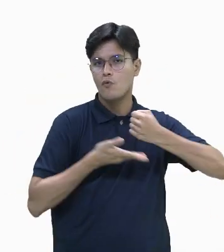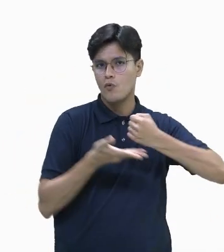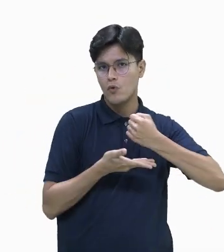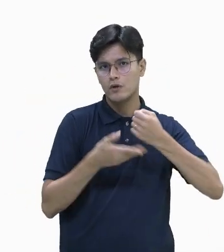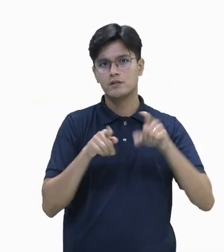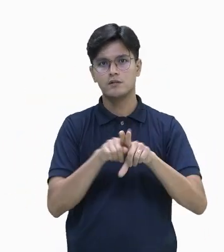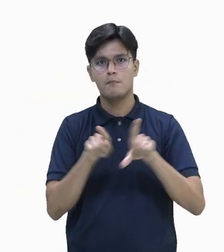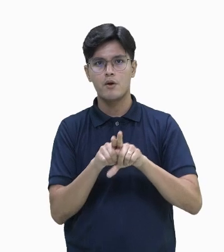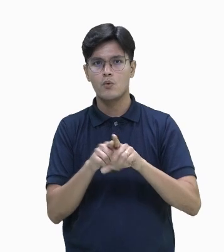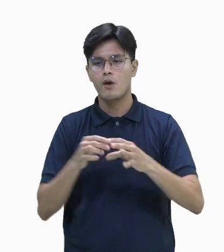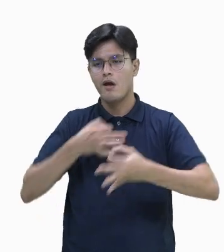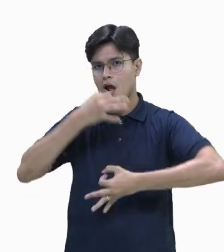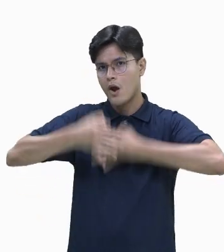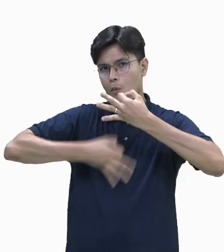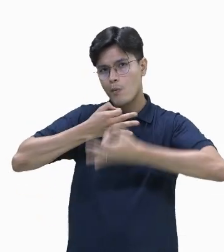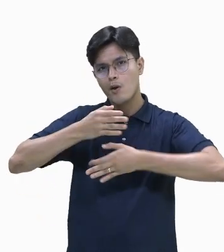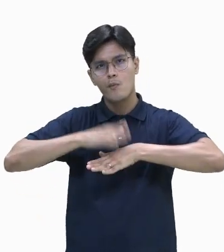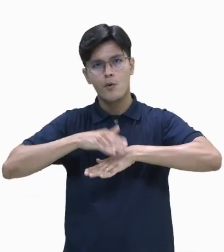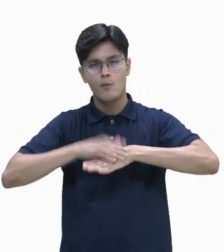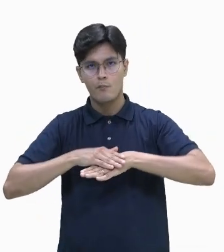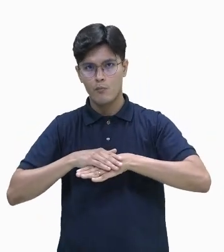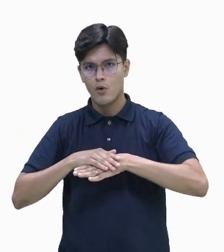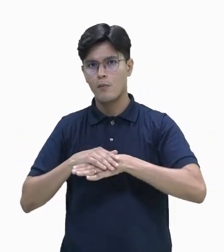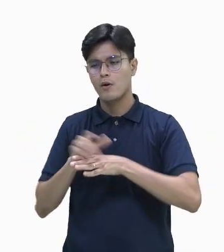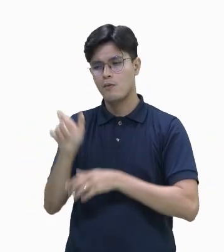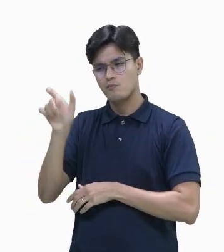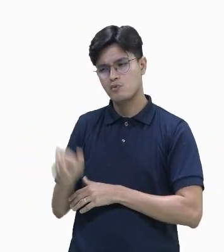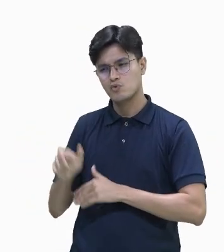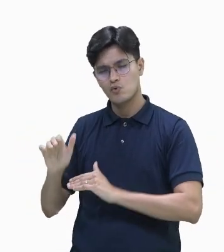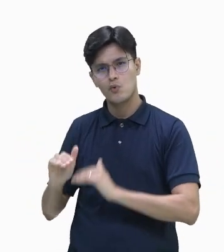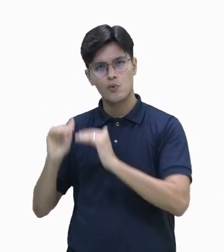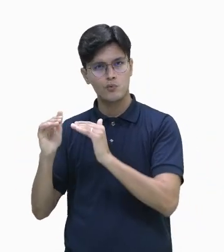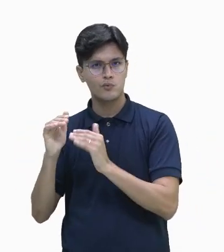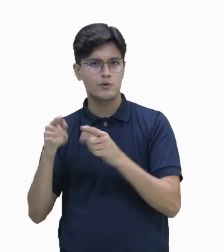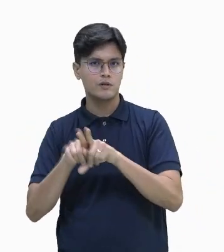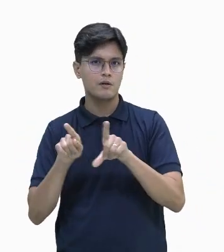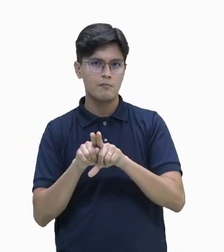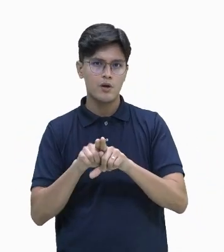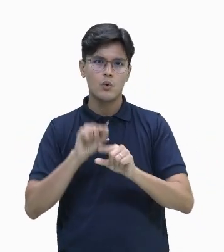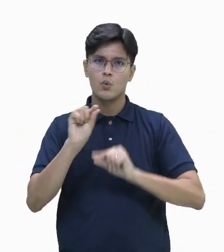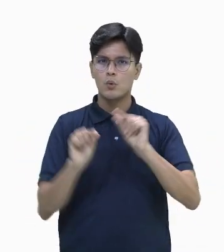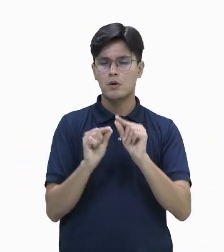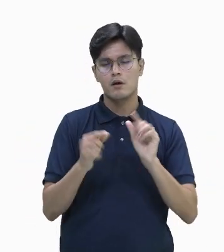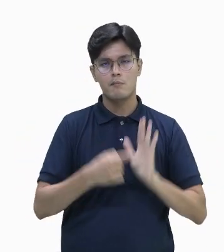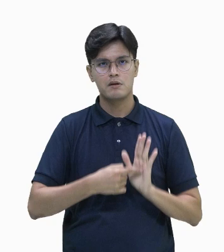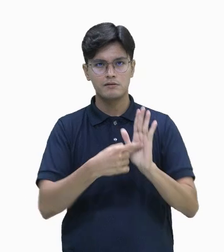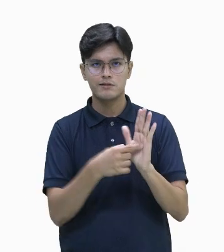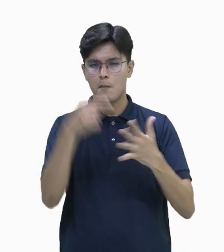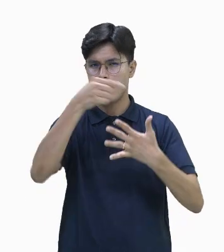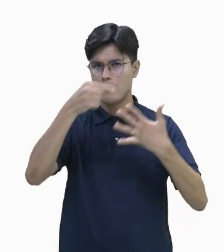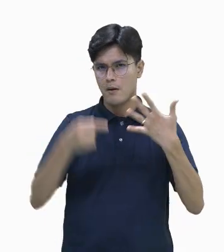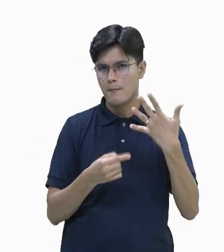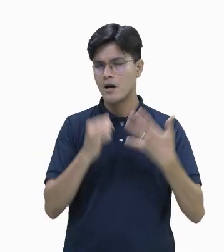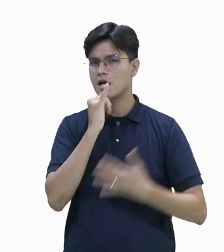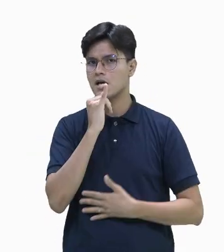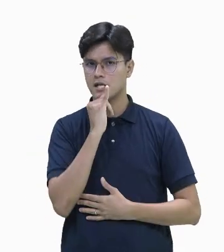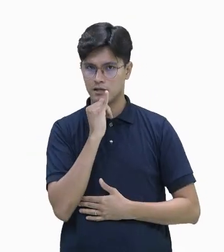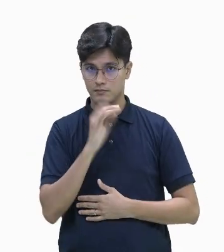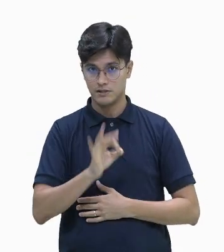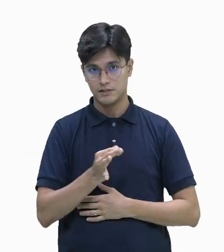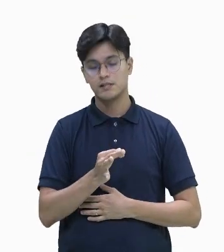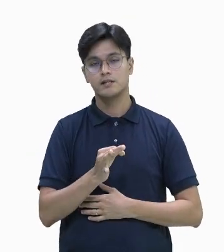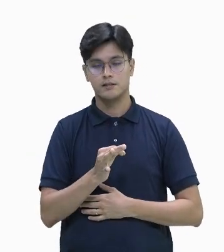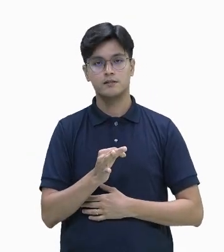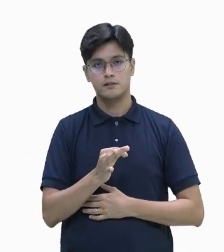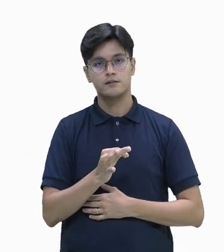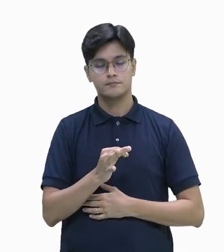autoridade, exemplos de fatos ocorridos no cotidiano, enfim, essa argumentação pode ser construída dessa forma e nós vamos